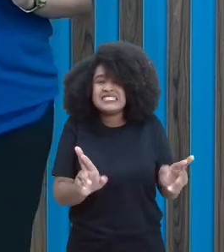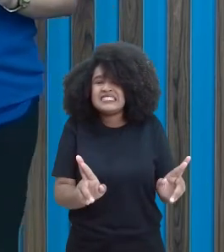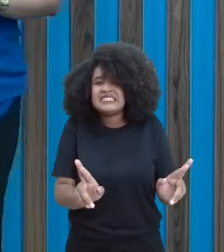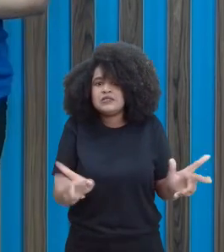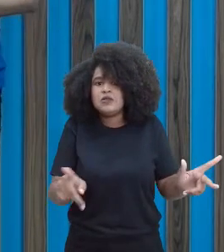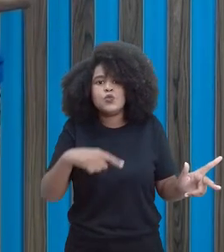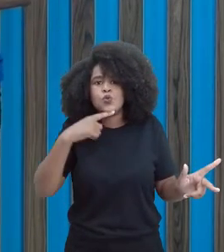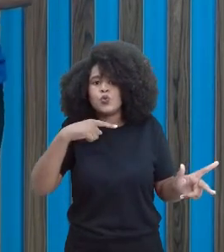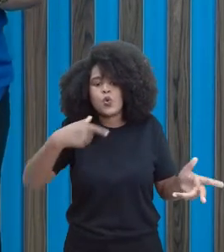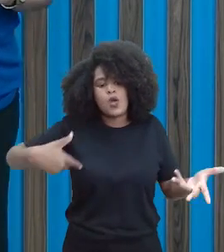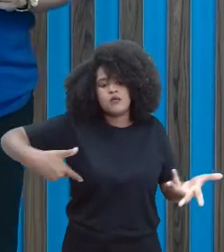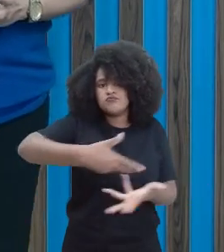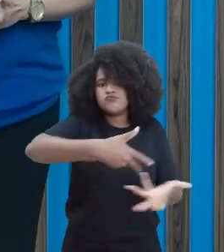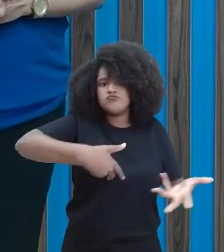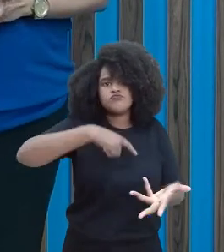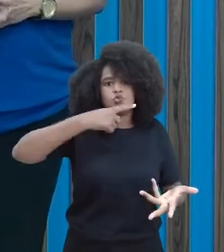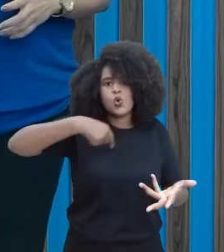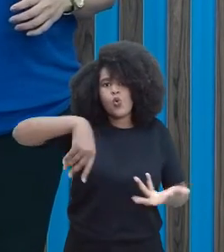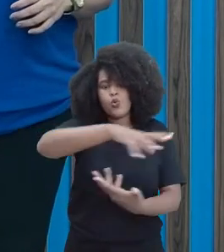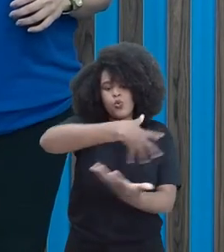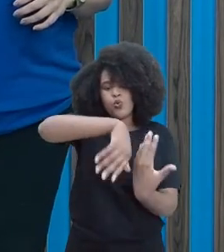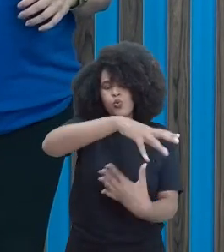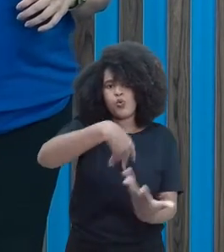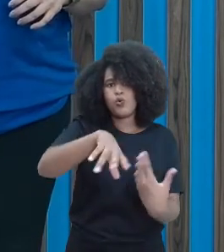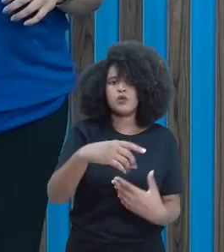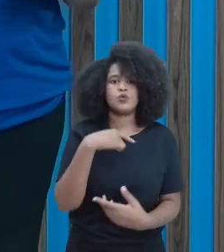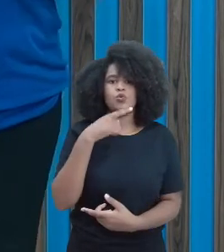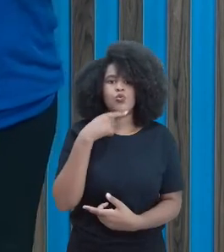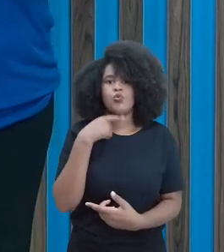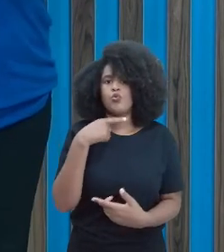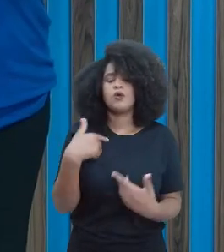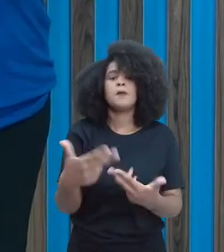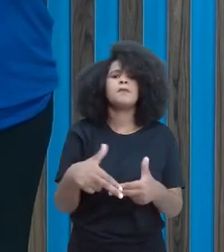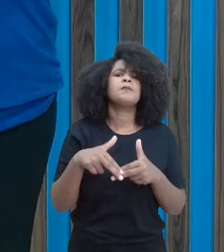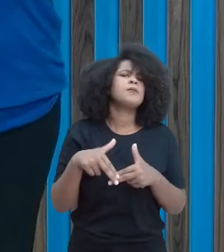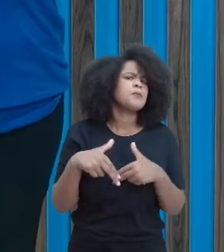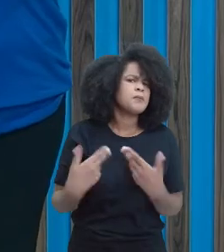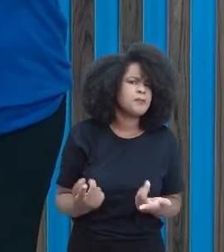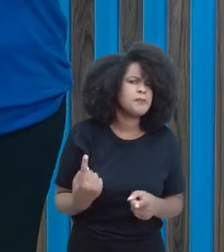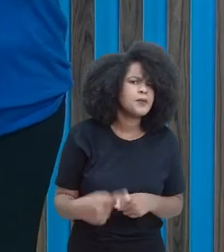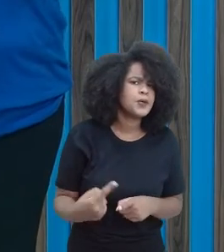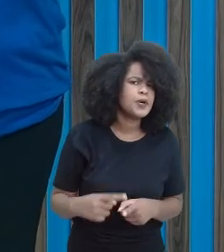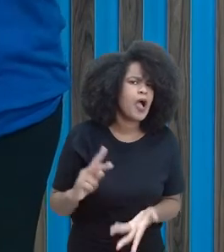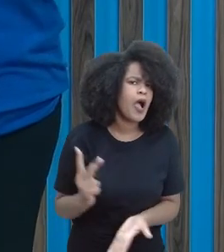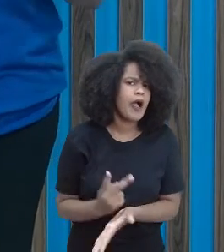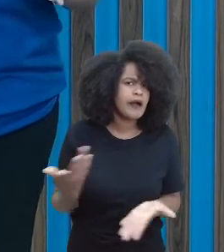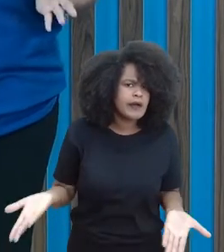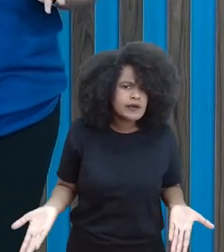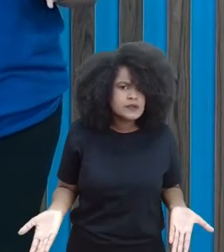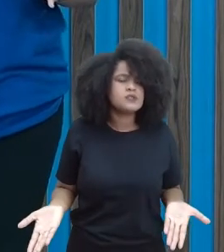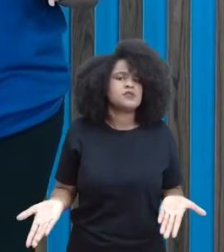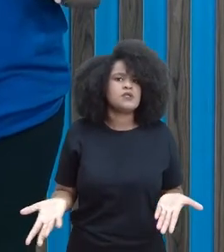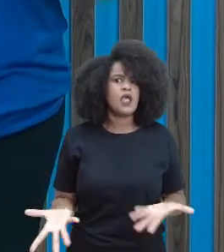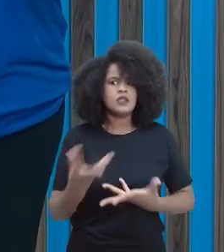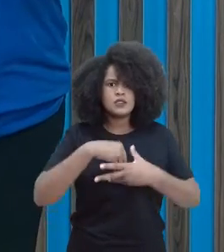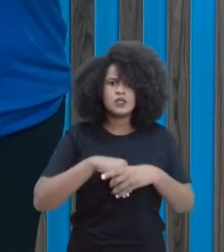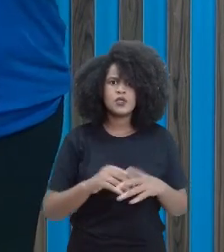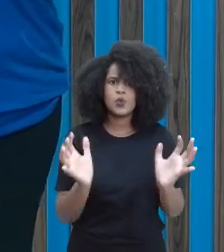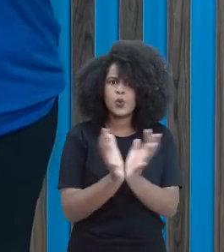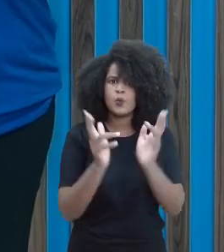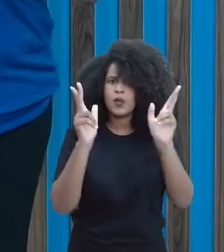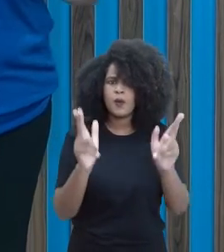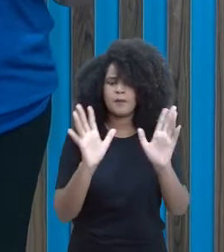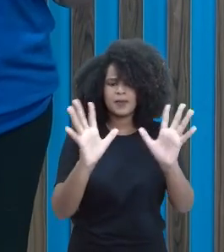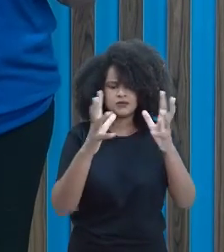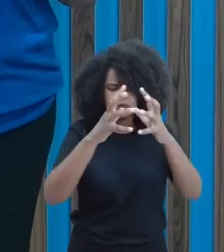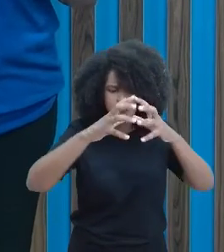diferentes entre si. Então, por que isso vai acontecer, né? Essa mudança aí na mesma espécie vai